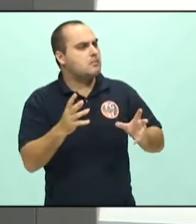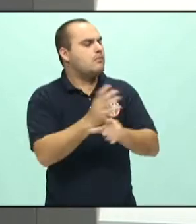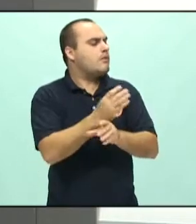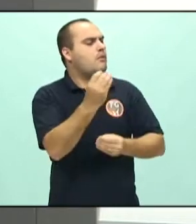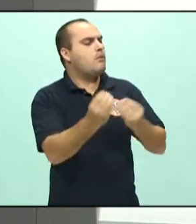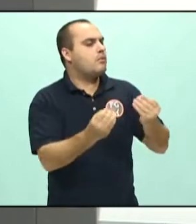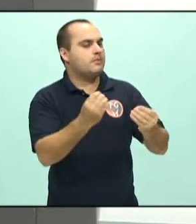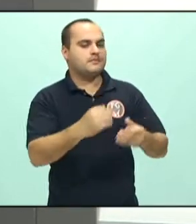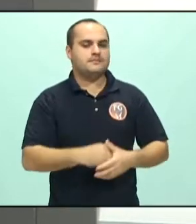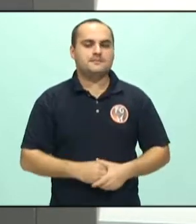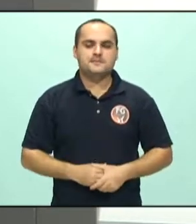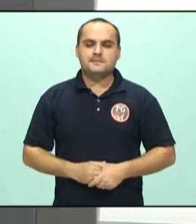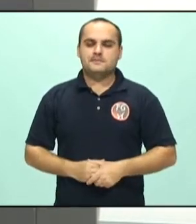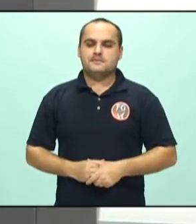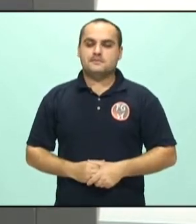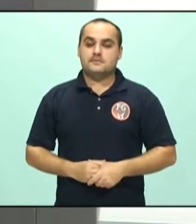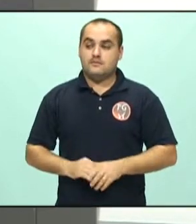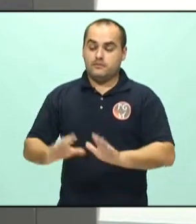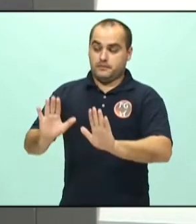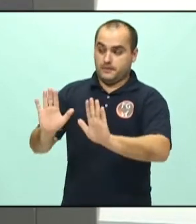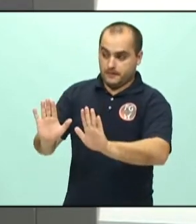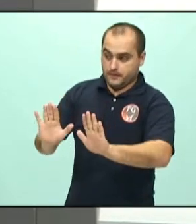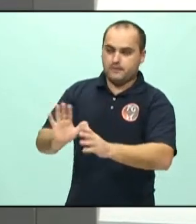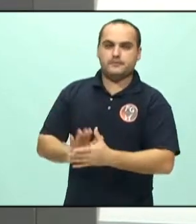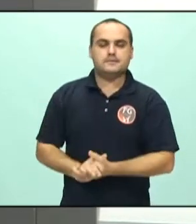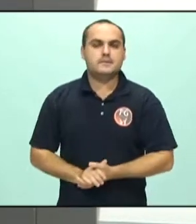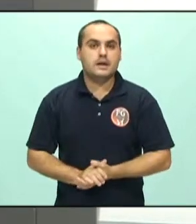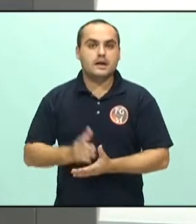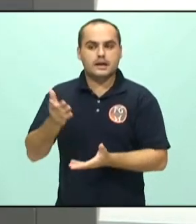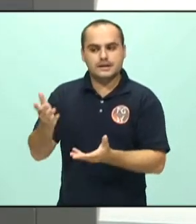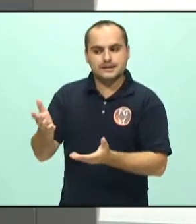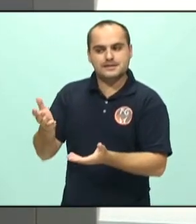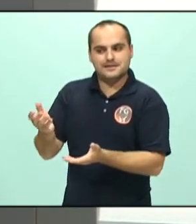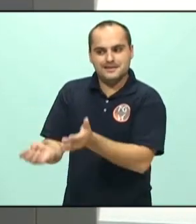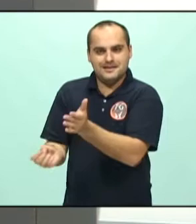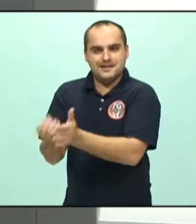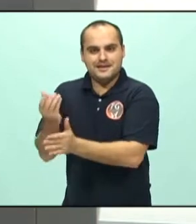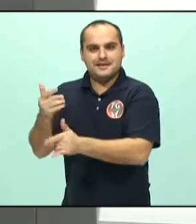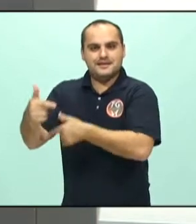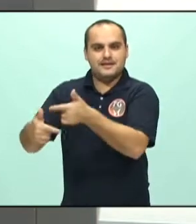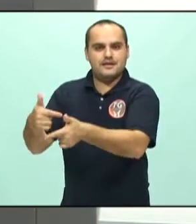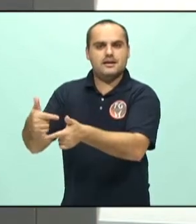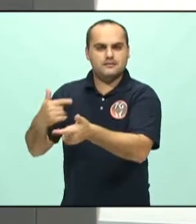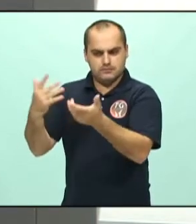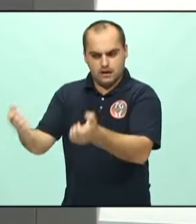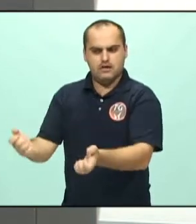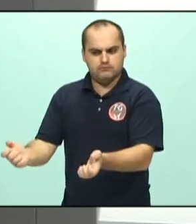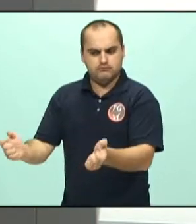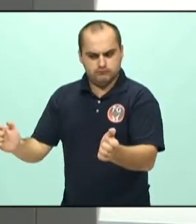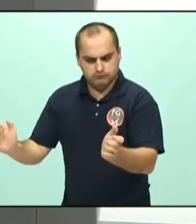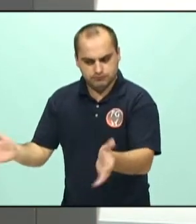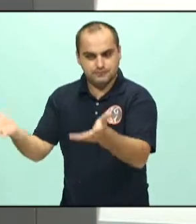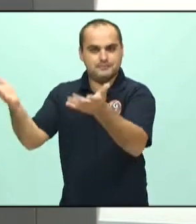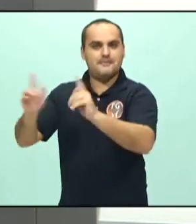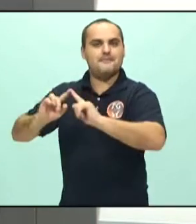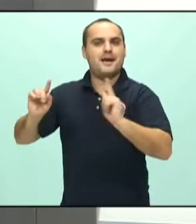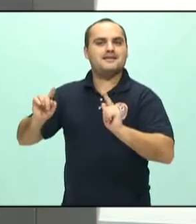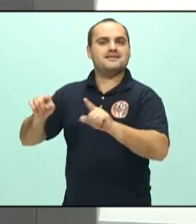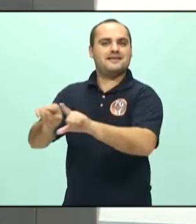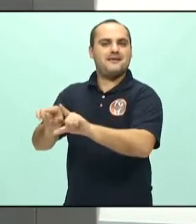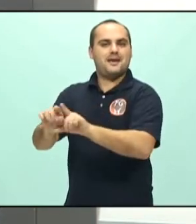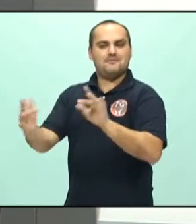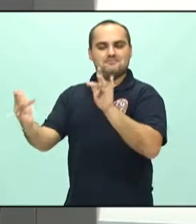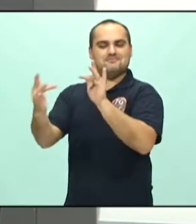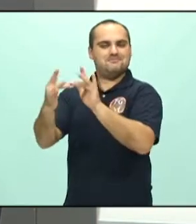gente, quando desenvolve esse trabalho, a gente quer motivar, mas também mobilizar. E a gente consegue, sim,